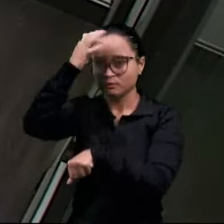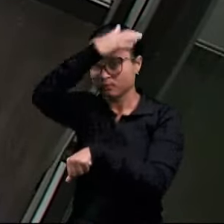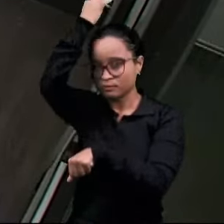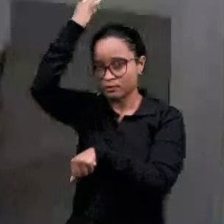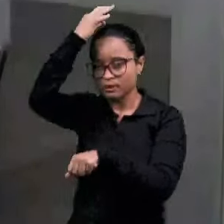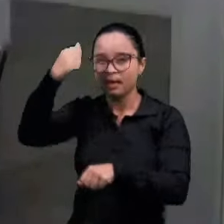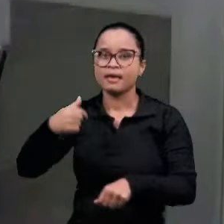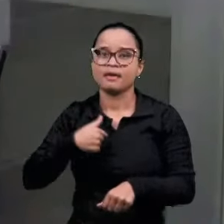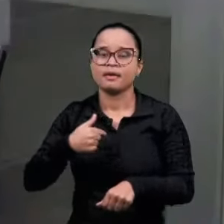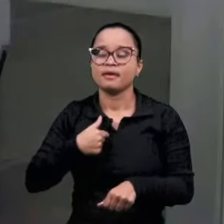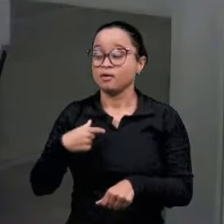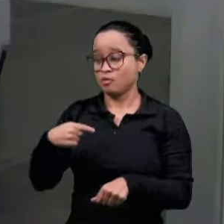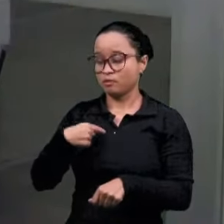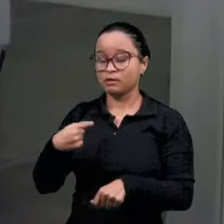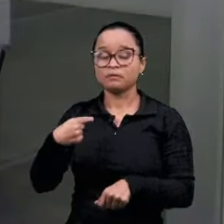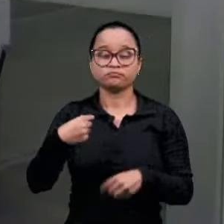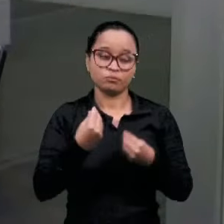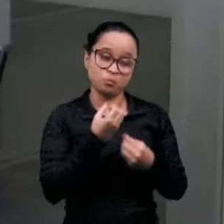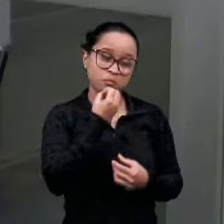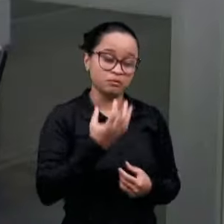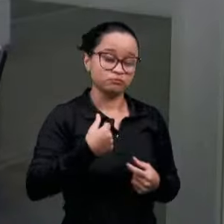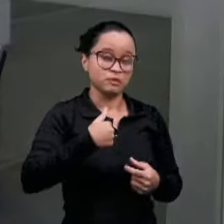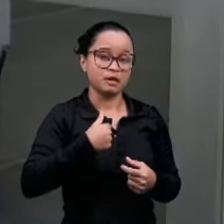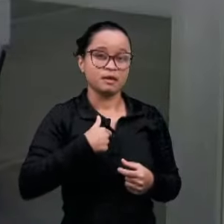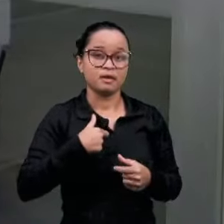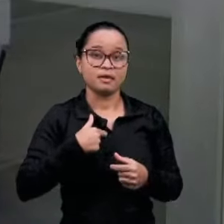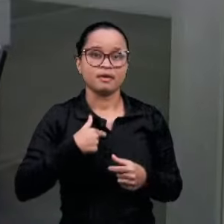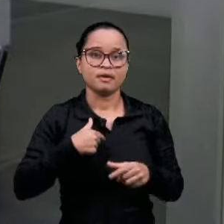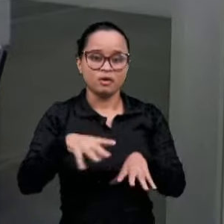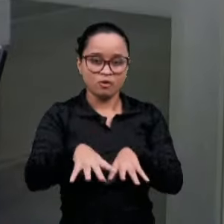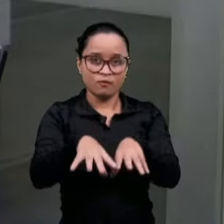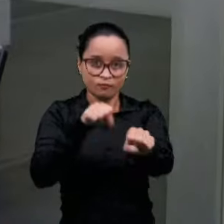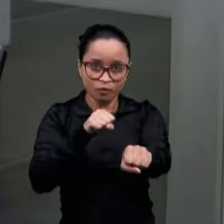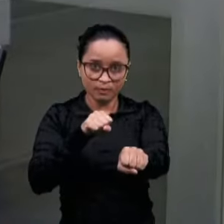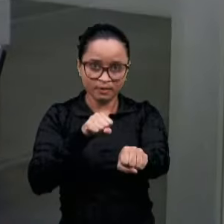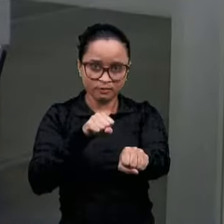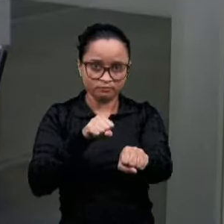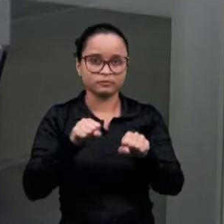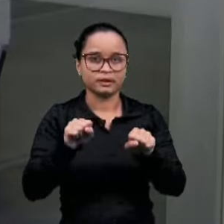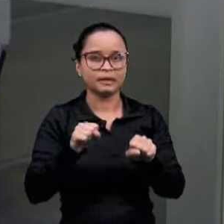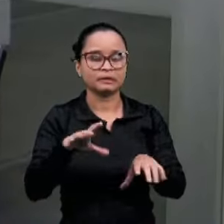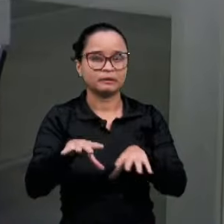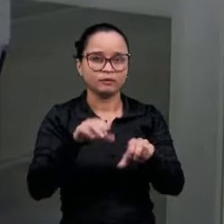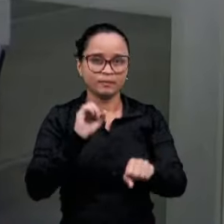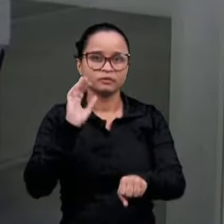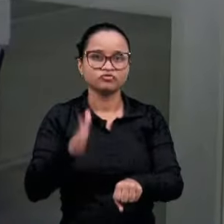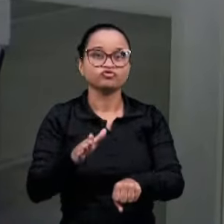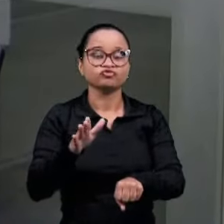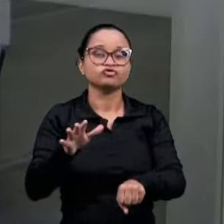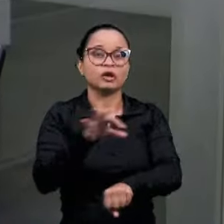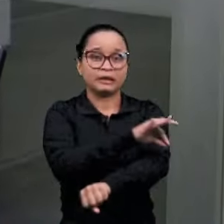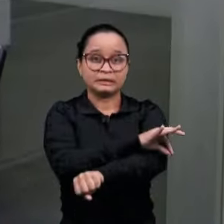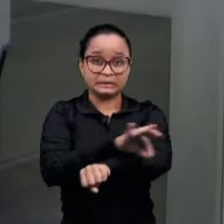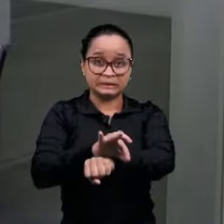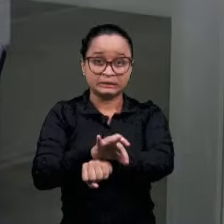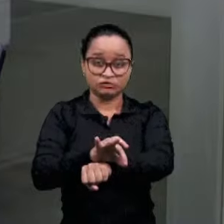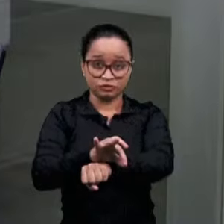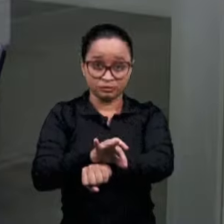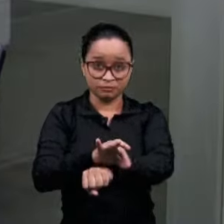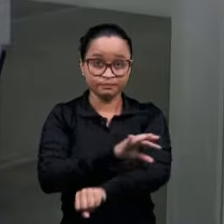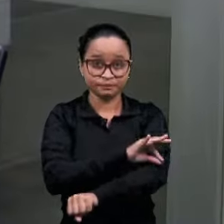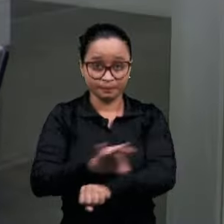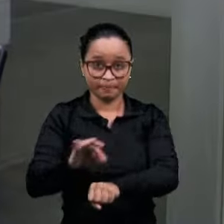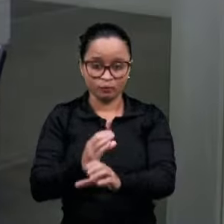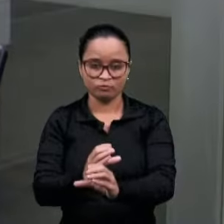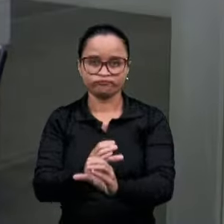mecânico, e hoje eu sou engenheiro da Prefeitura de Vitória. Então nós estamos trabalhando ali